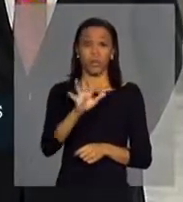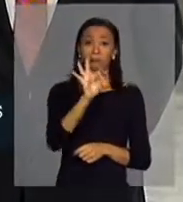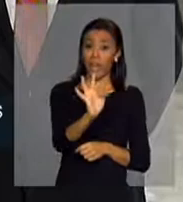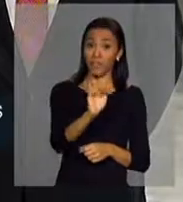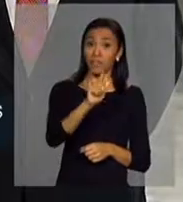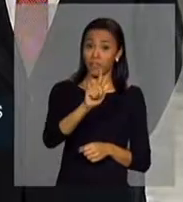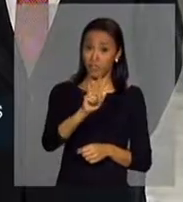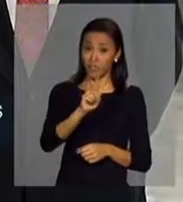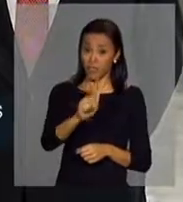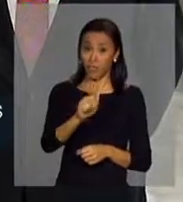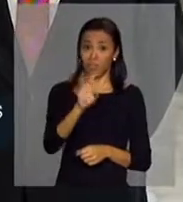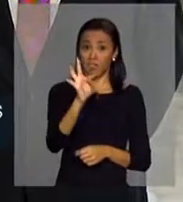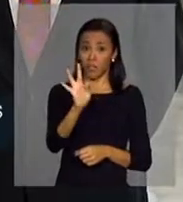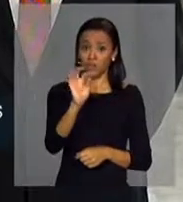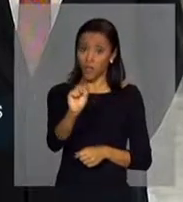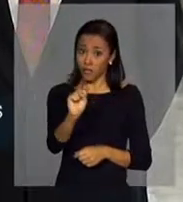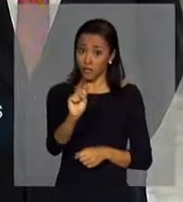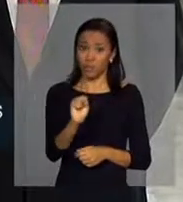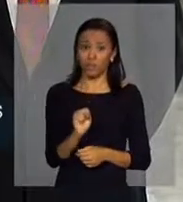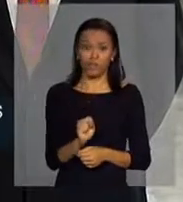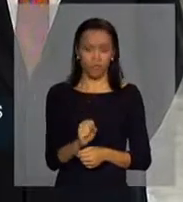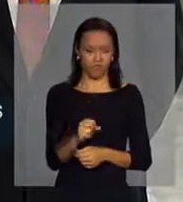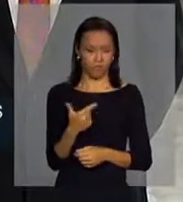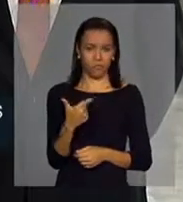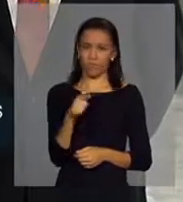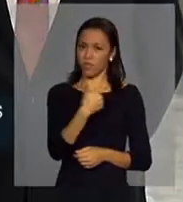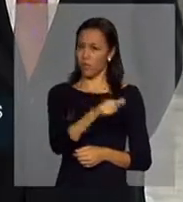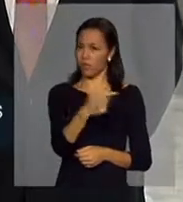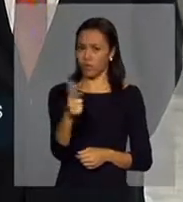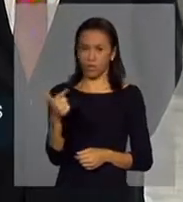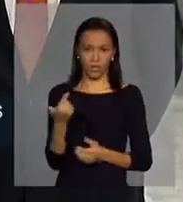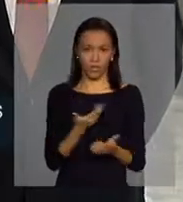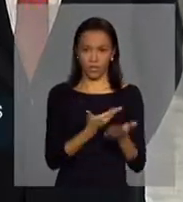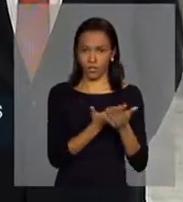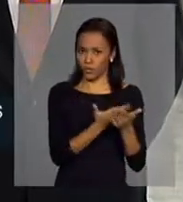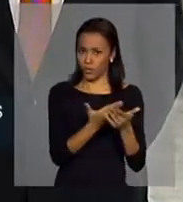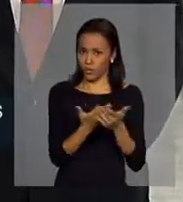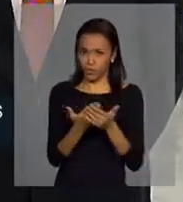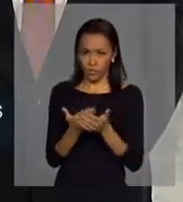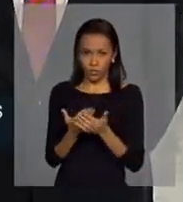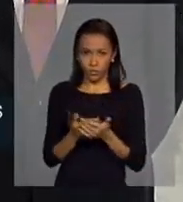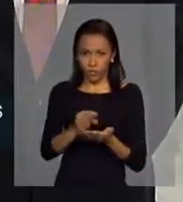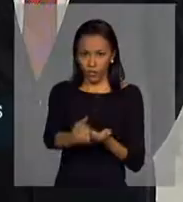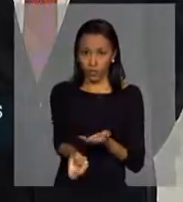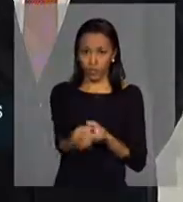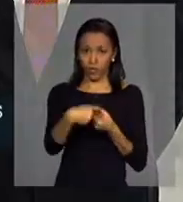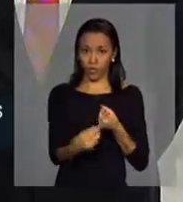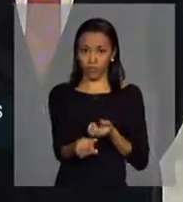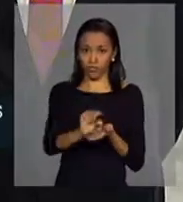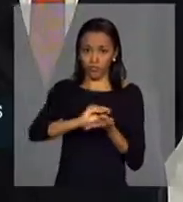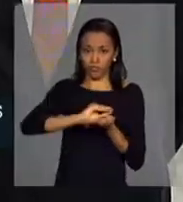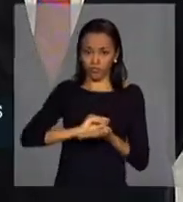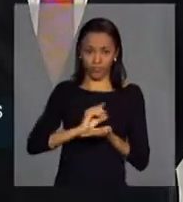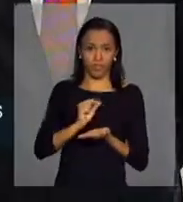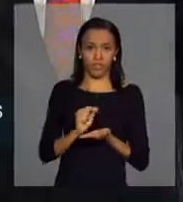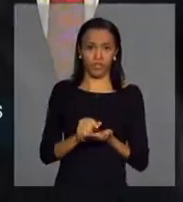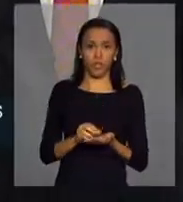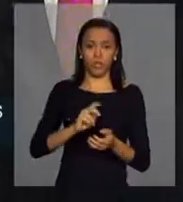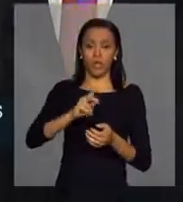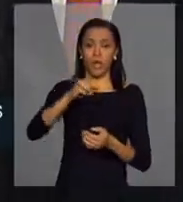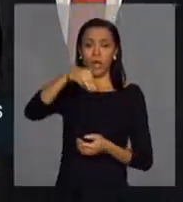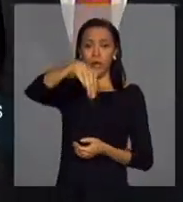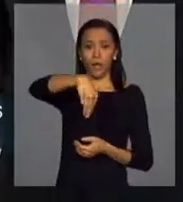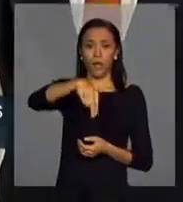FGTS, perdão. Não, não existe nenhum estudo para fazer essa compensação. É uma formalização, é um direito